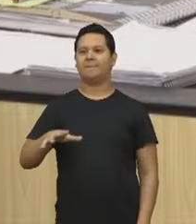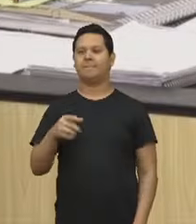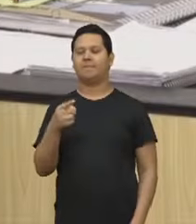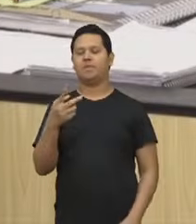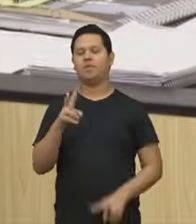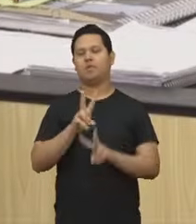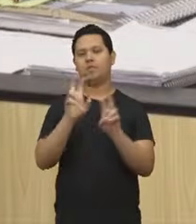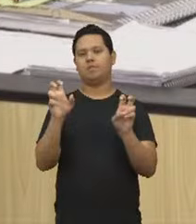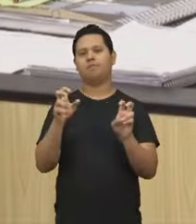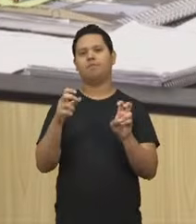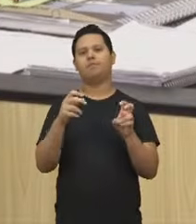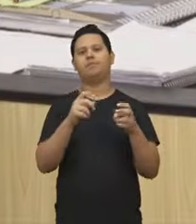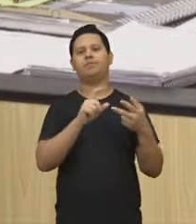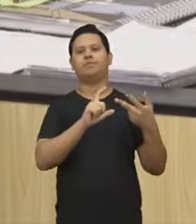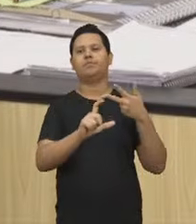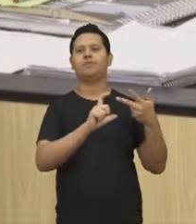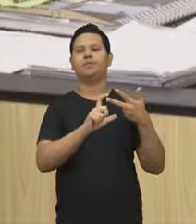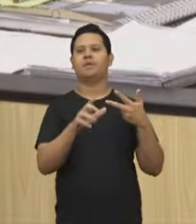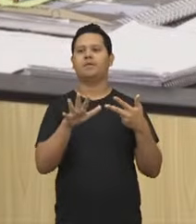do Executivo.